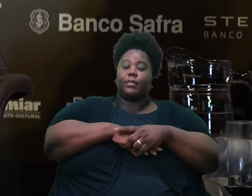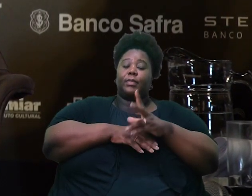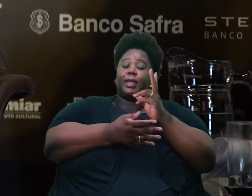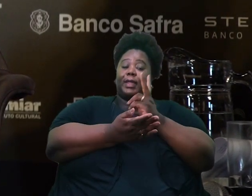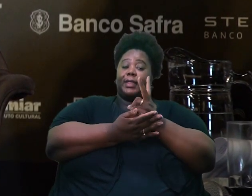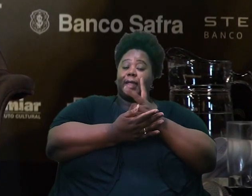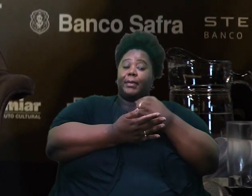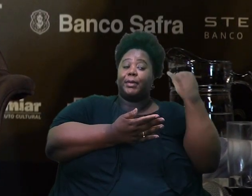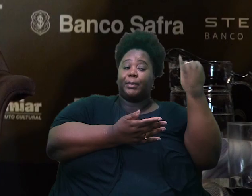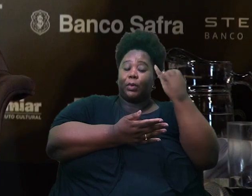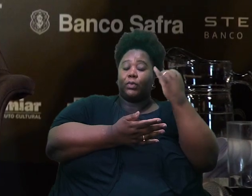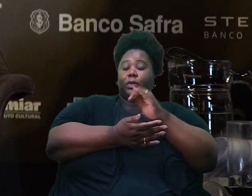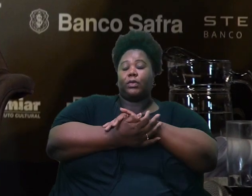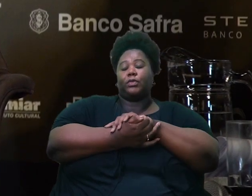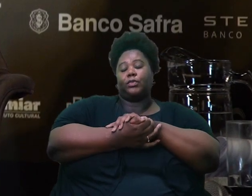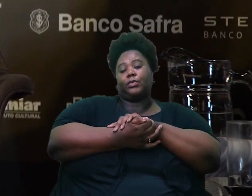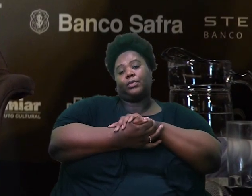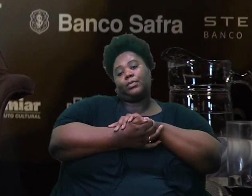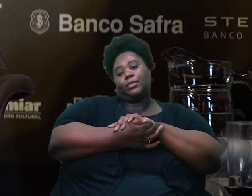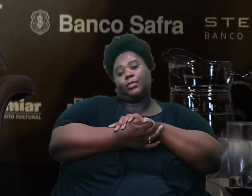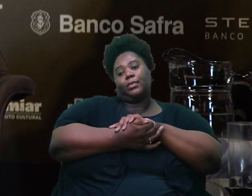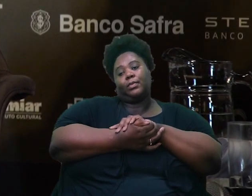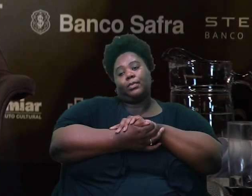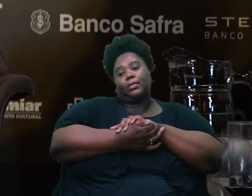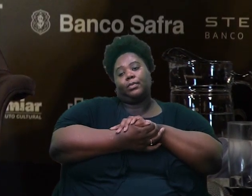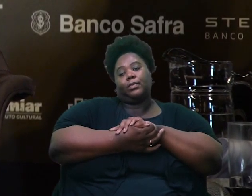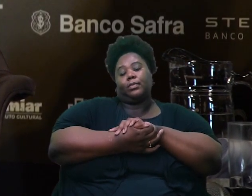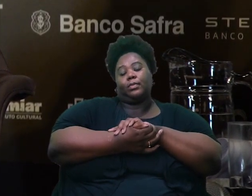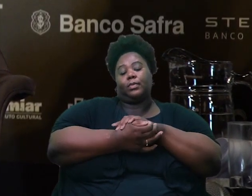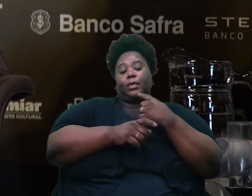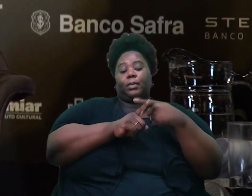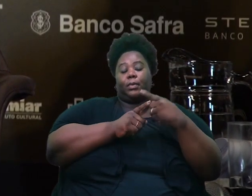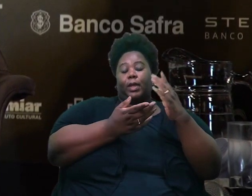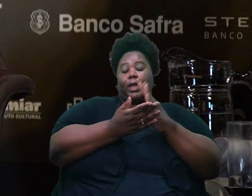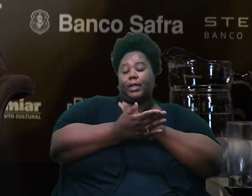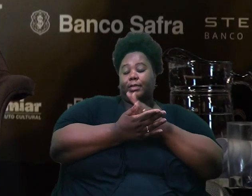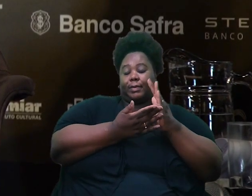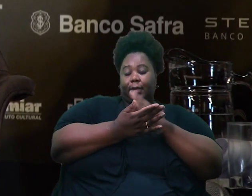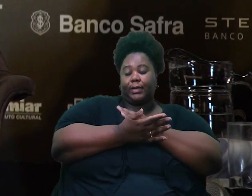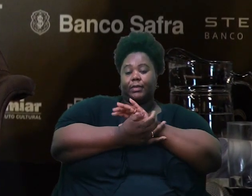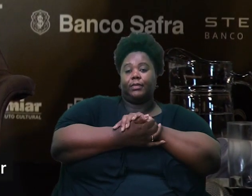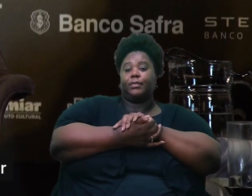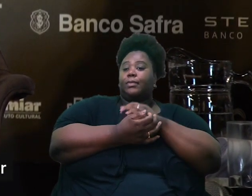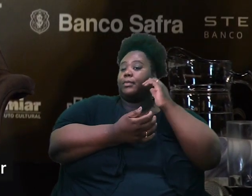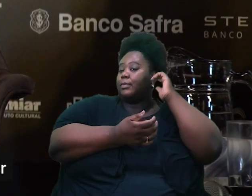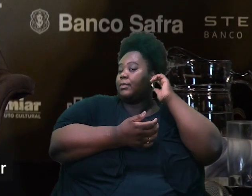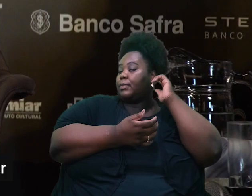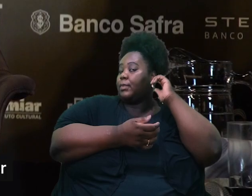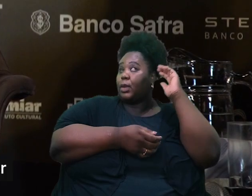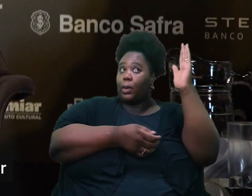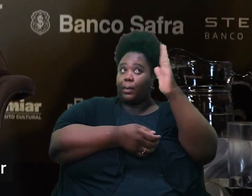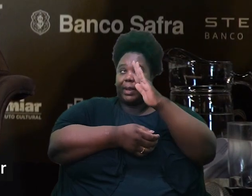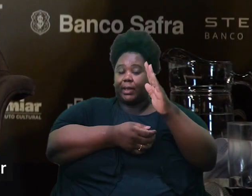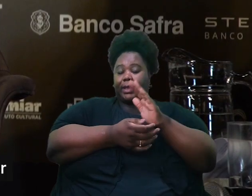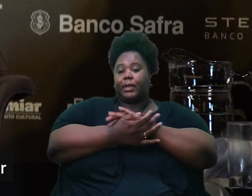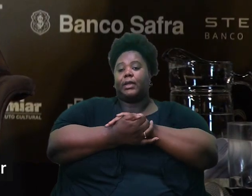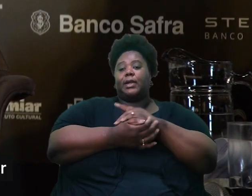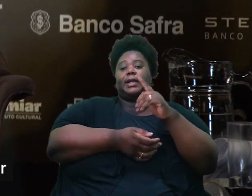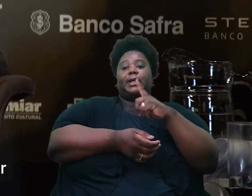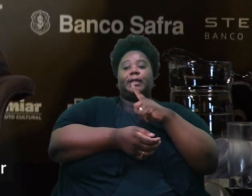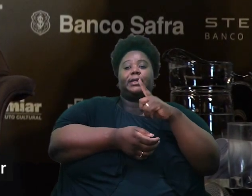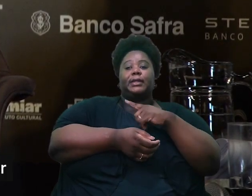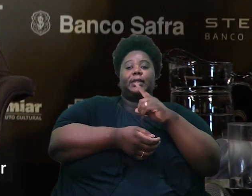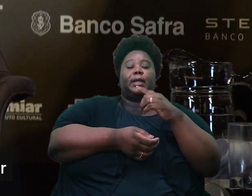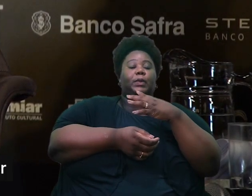importante, né? Porque muitas vezes o Brasil teima em